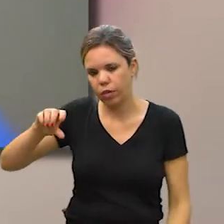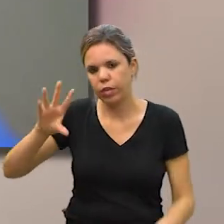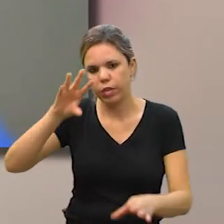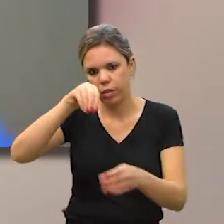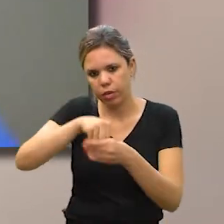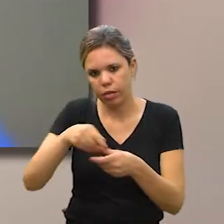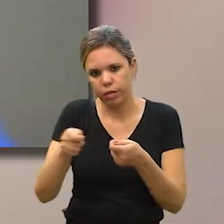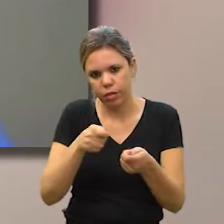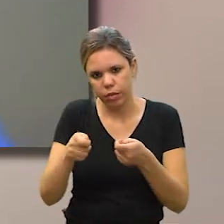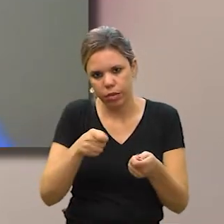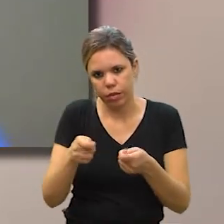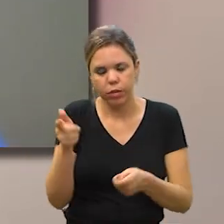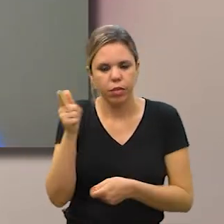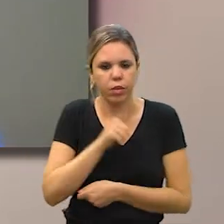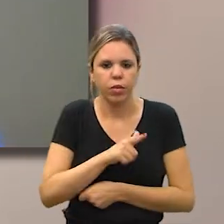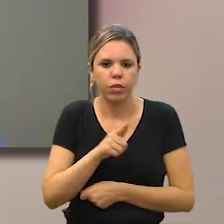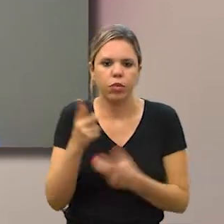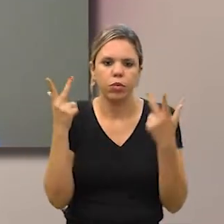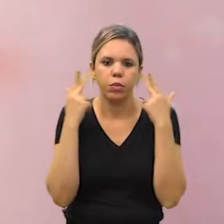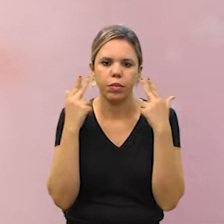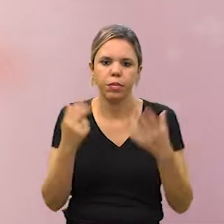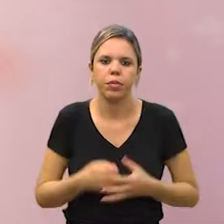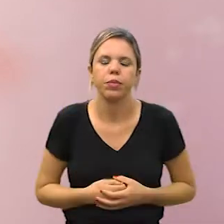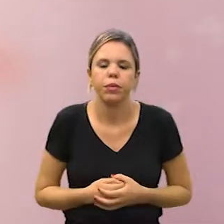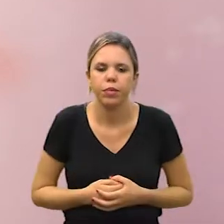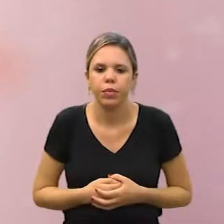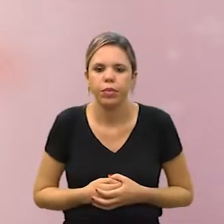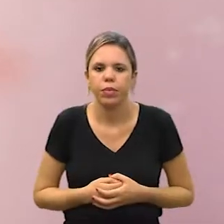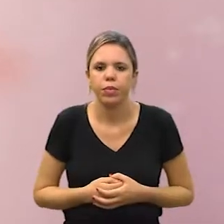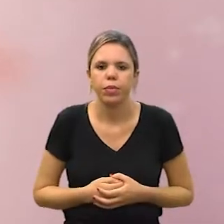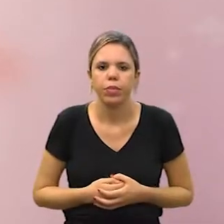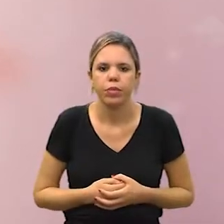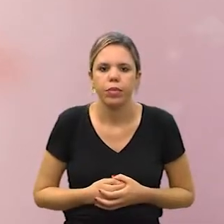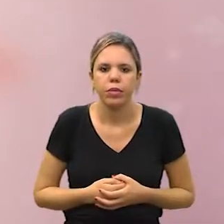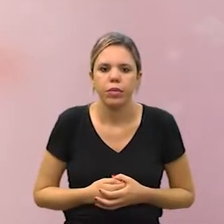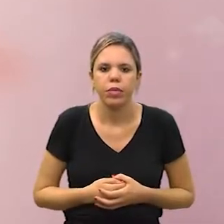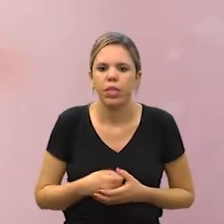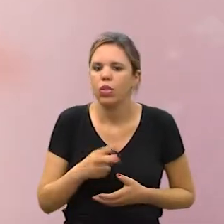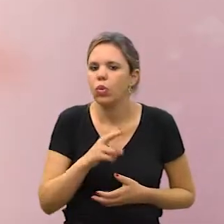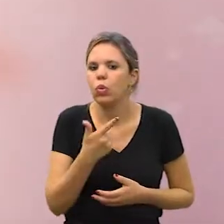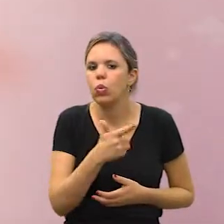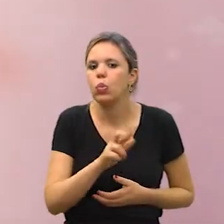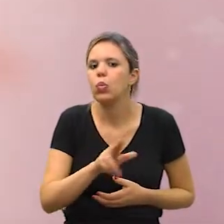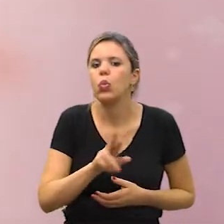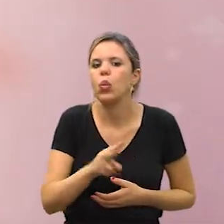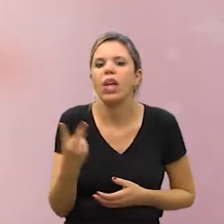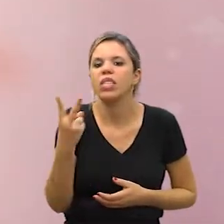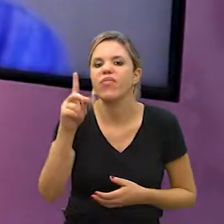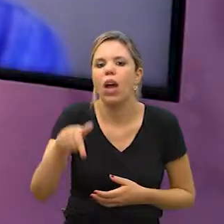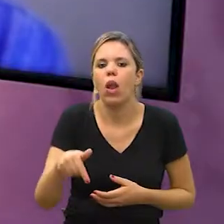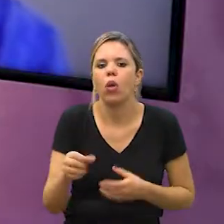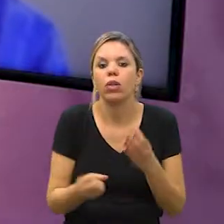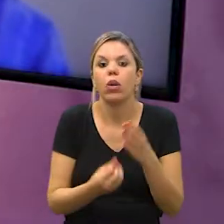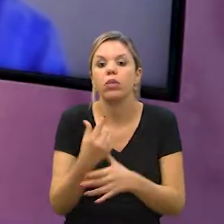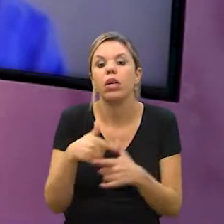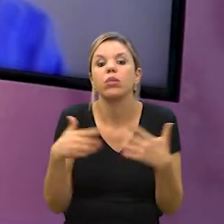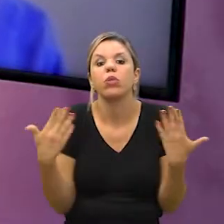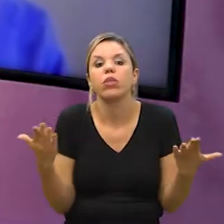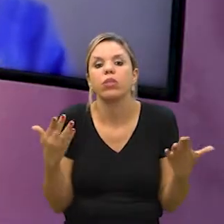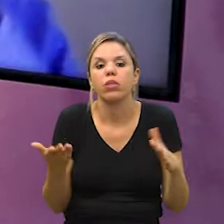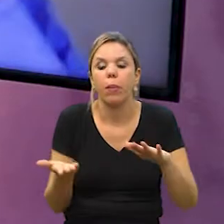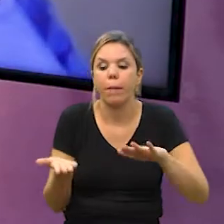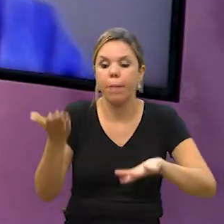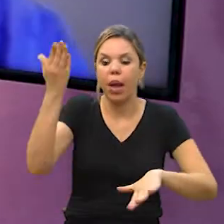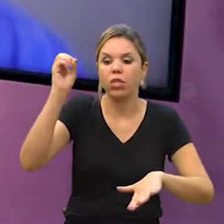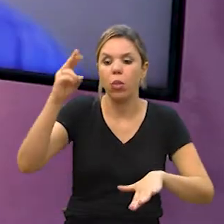dentro daquilo que a gente considera normal e quando não tá nesse valor Doutor o quê que pode acontecer